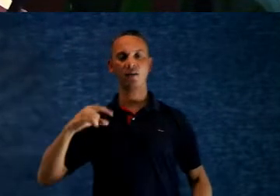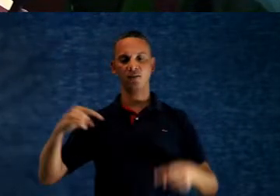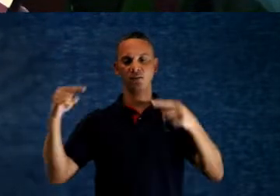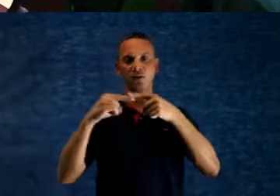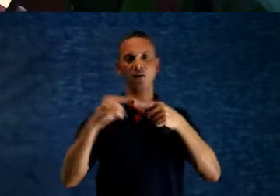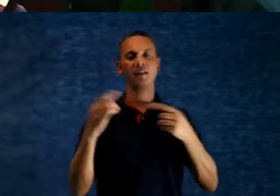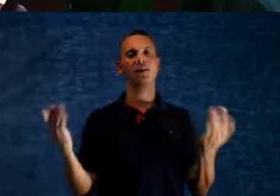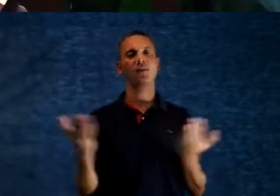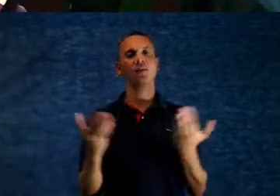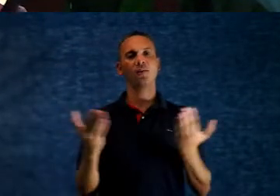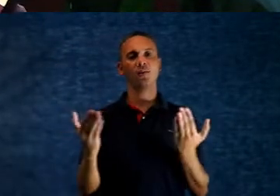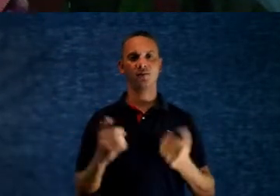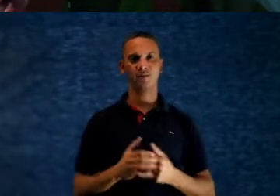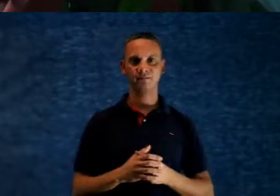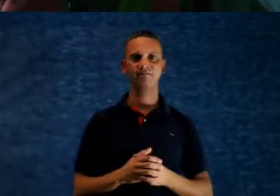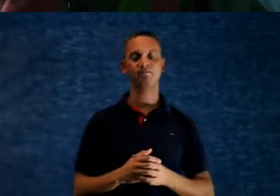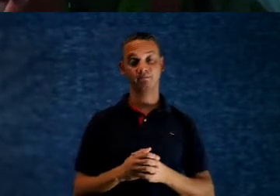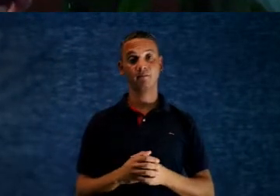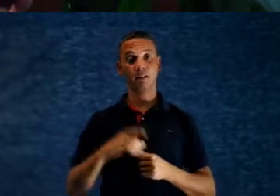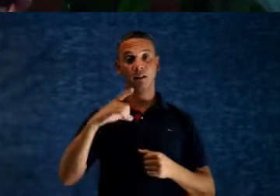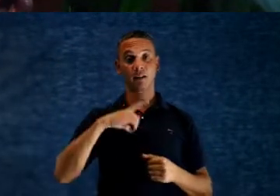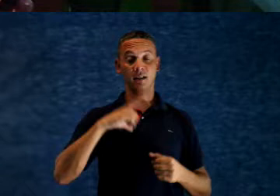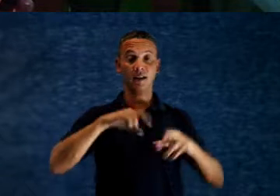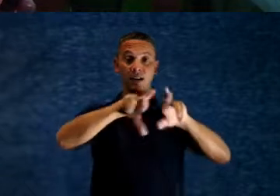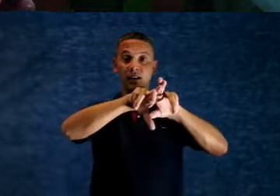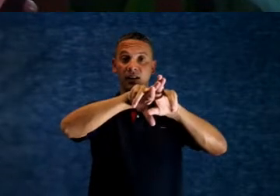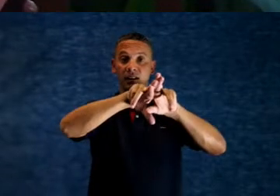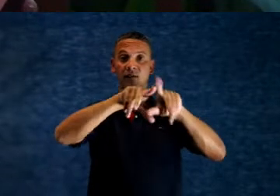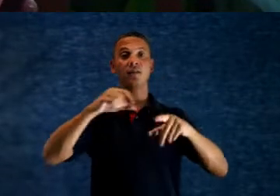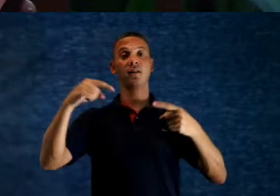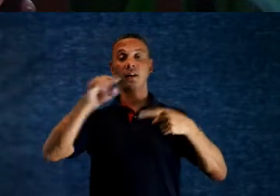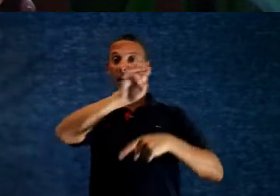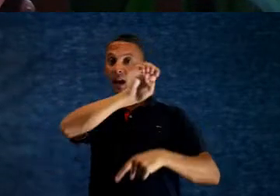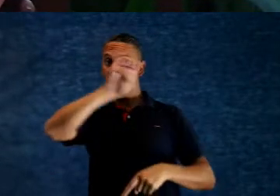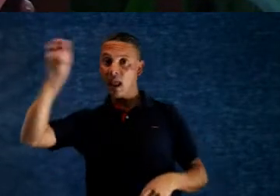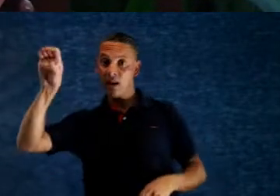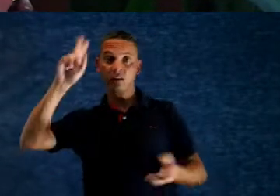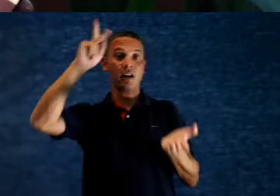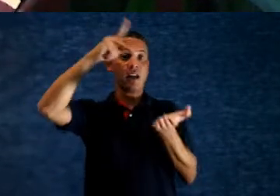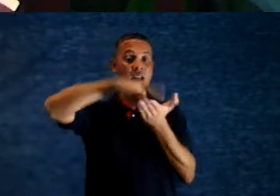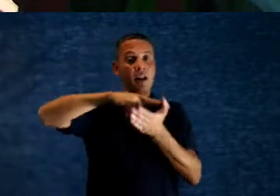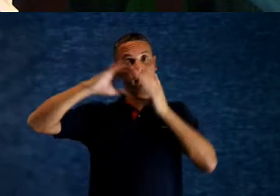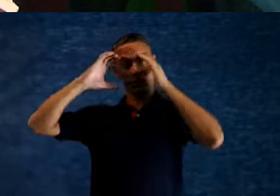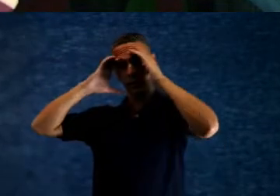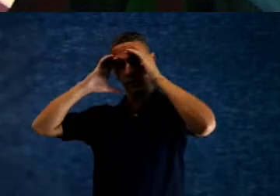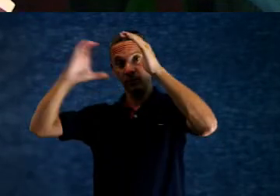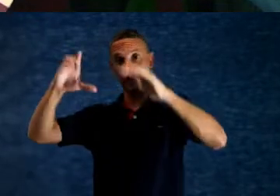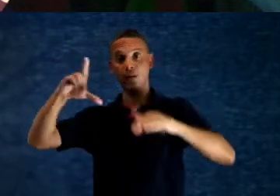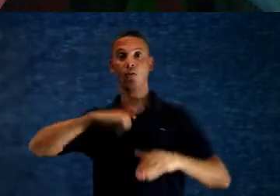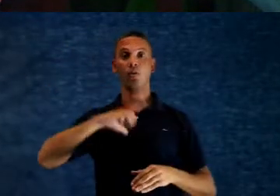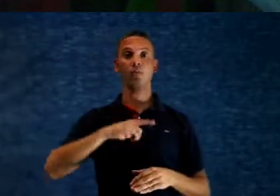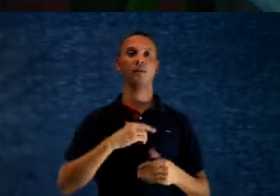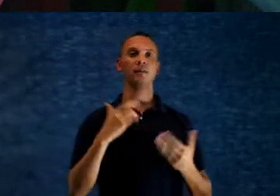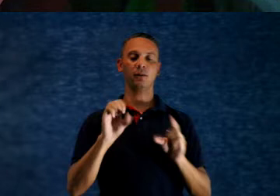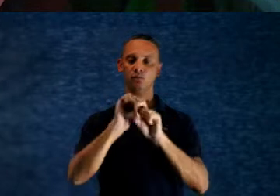modernidade desta Casa de Alfonsos, onde tem seu reinado a ética, realidade moral em função da